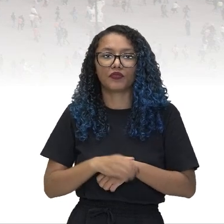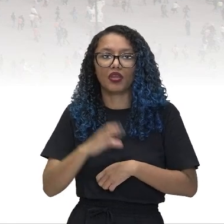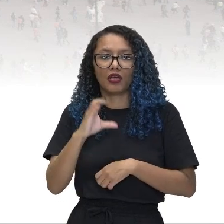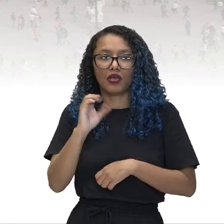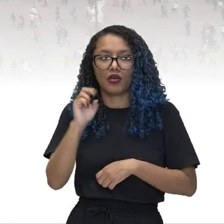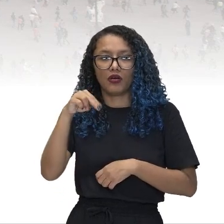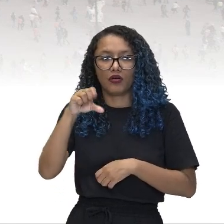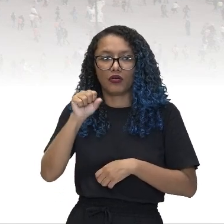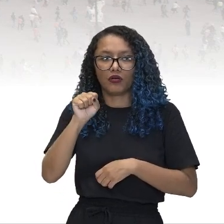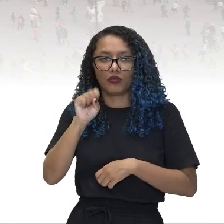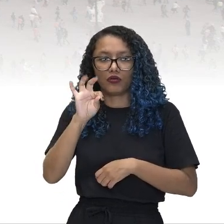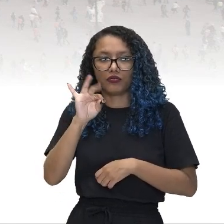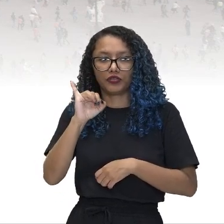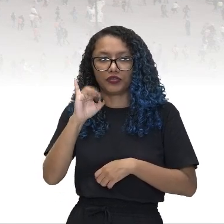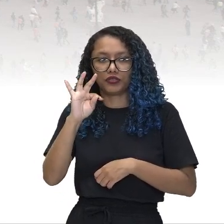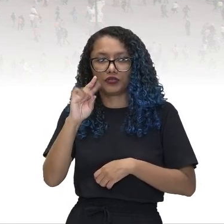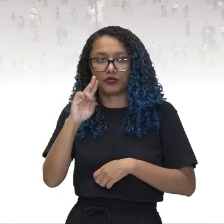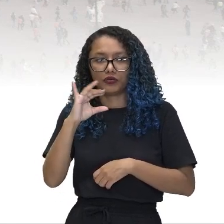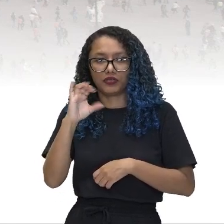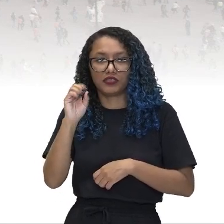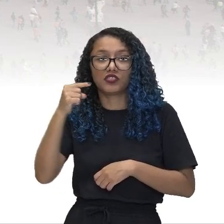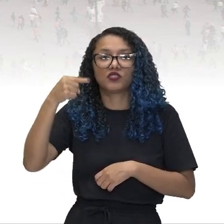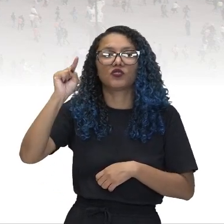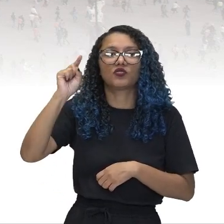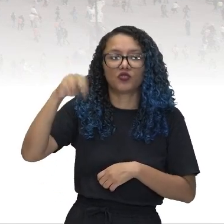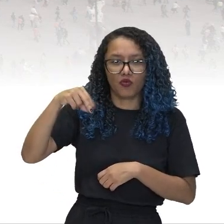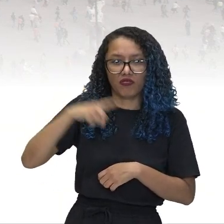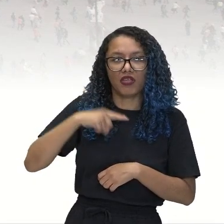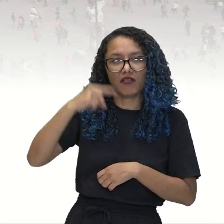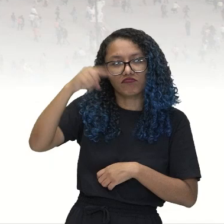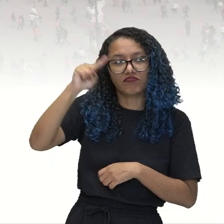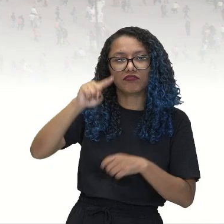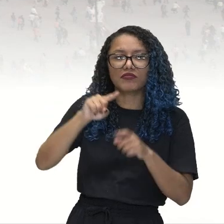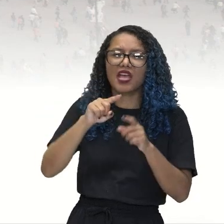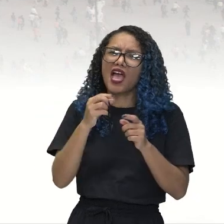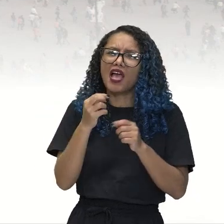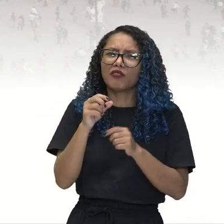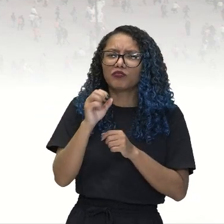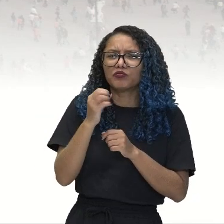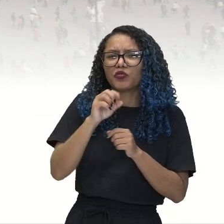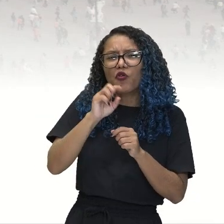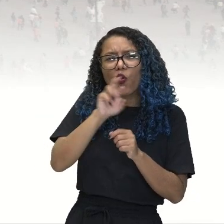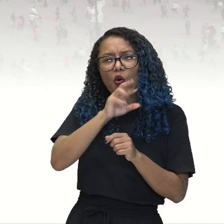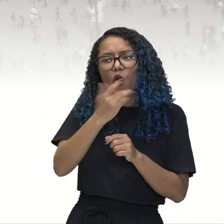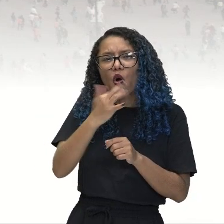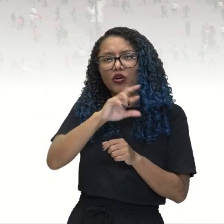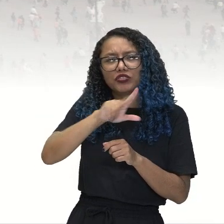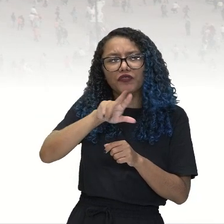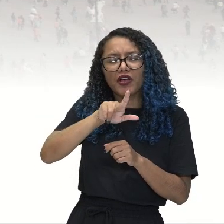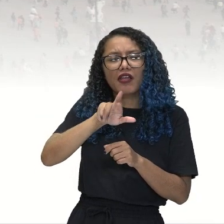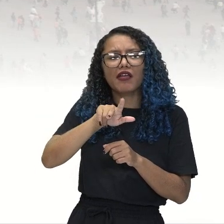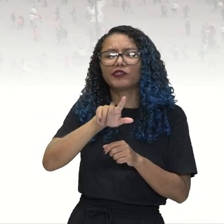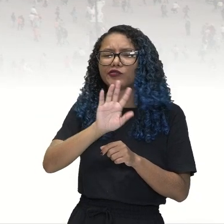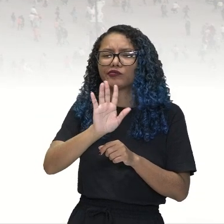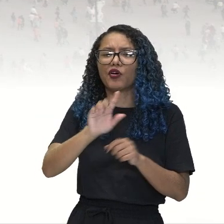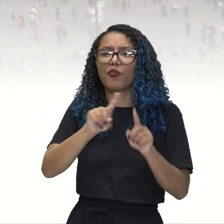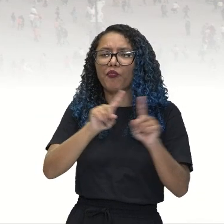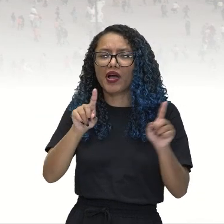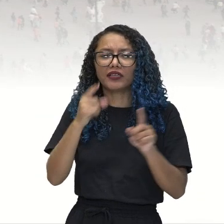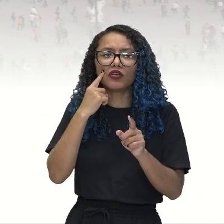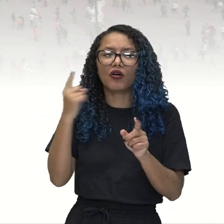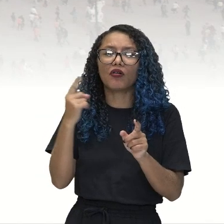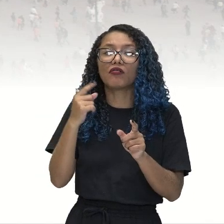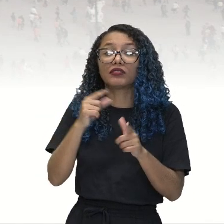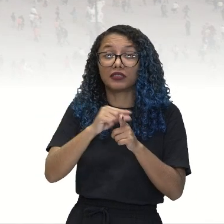recebe um assento eu não coloquei ela em destaque mas eu vou mostrar para você agora a a a sílaba tônica dela Olha